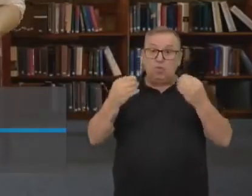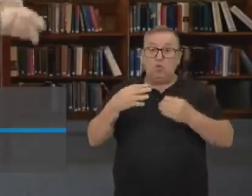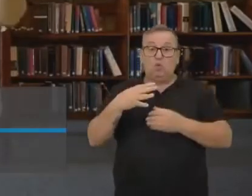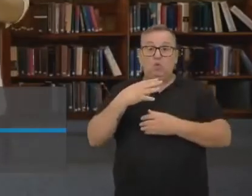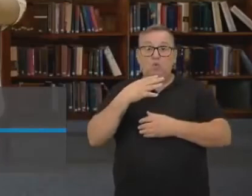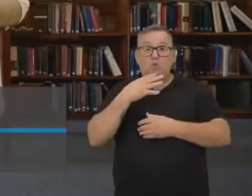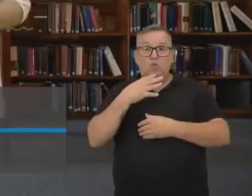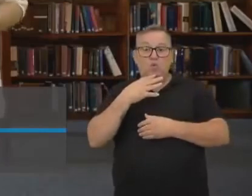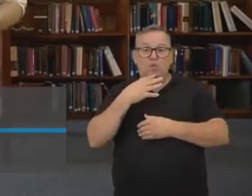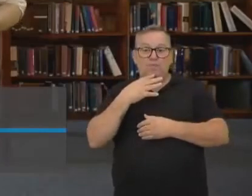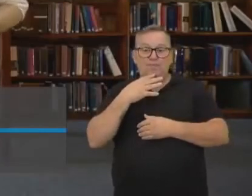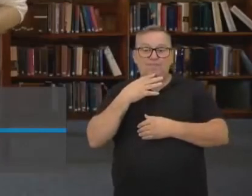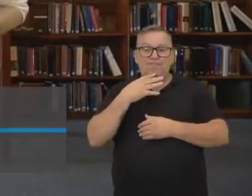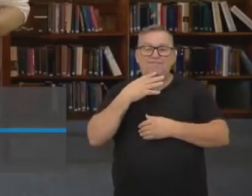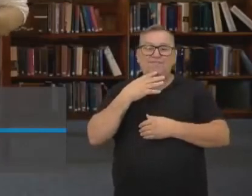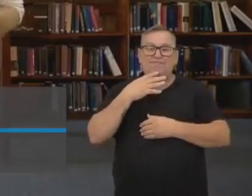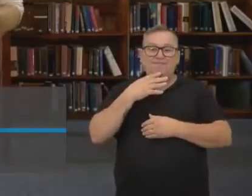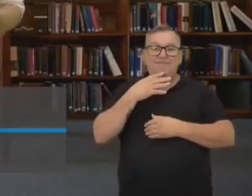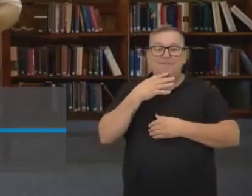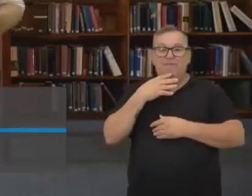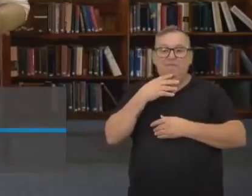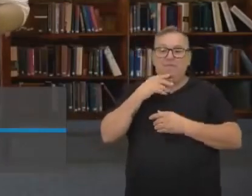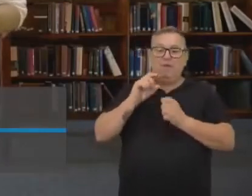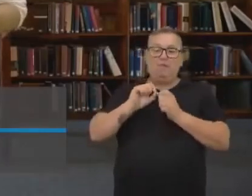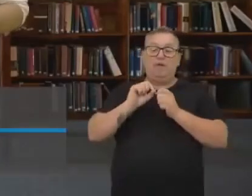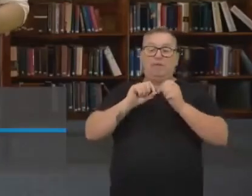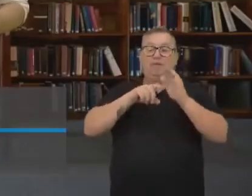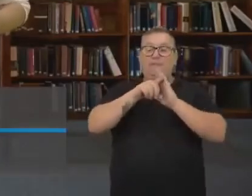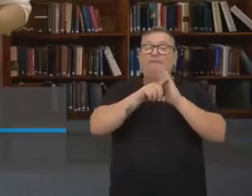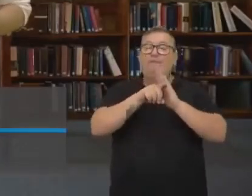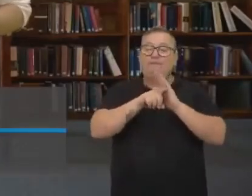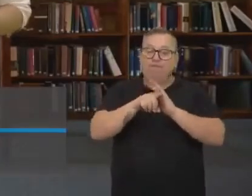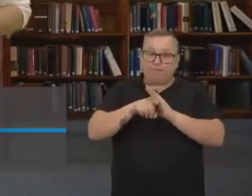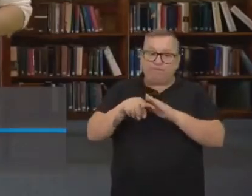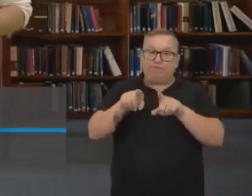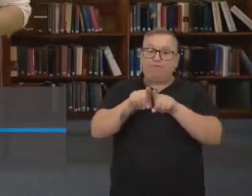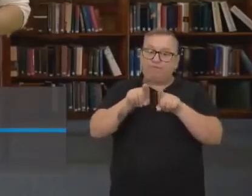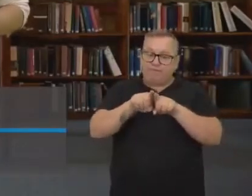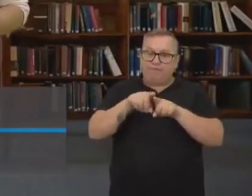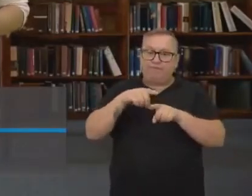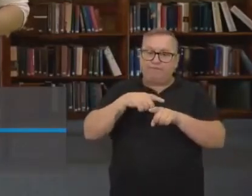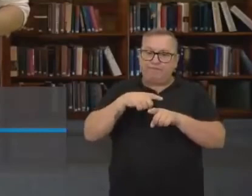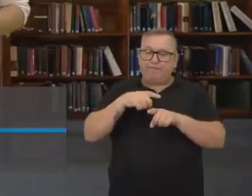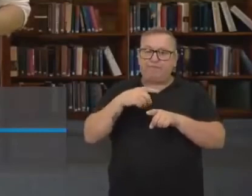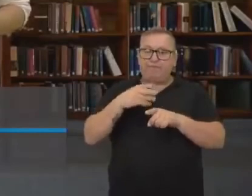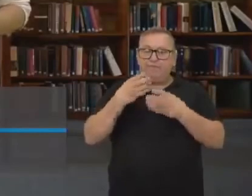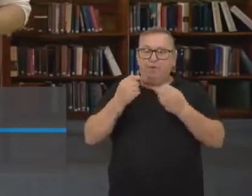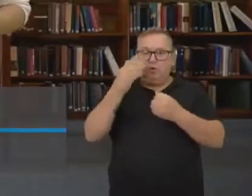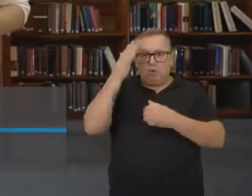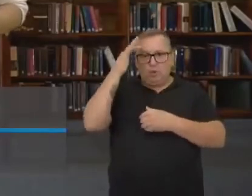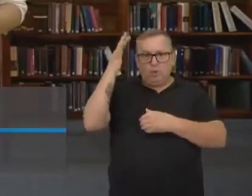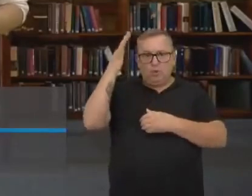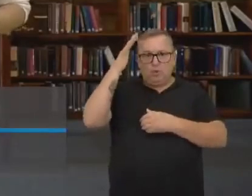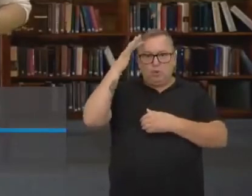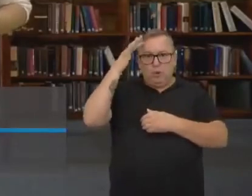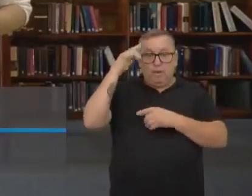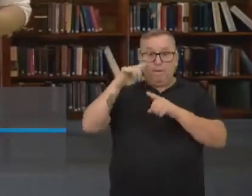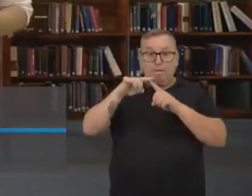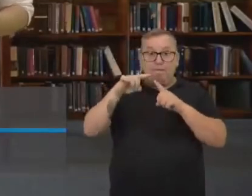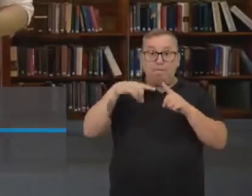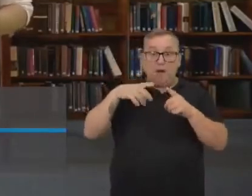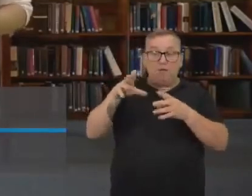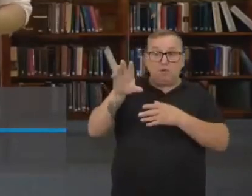conhecimento. Automaticamente, pesquisando, né, professor? Isso, e muitos universos ficcionais têm elementos baseados na realidade. Por